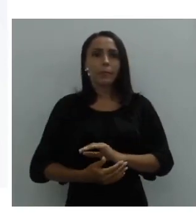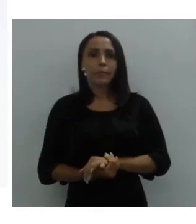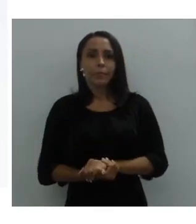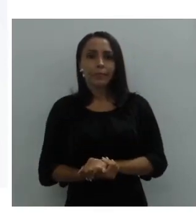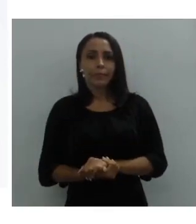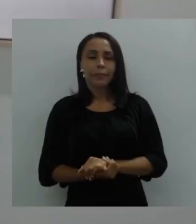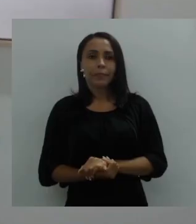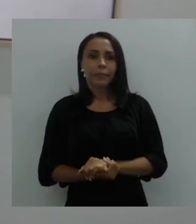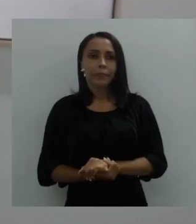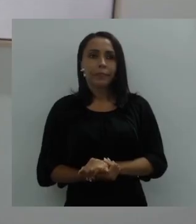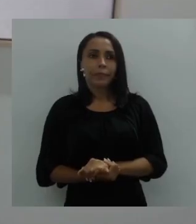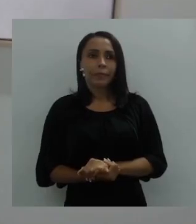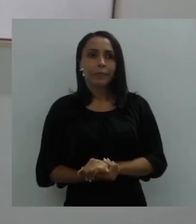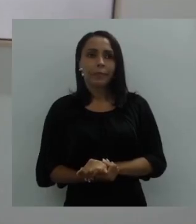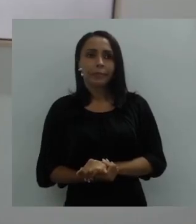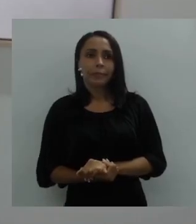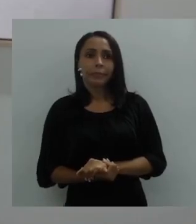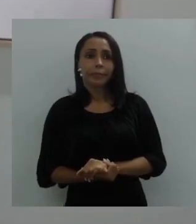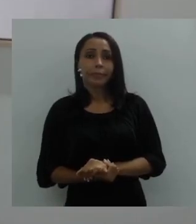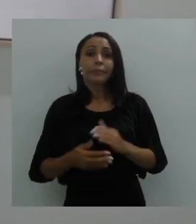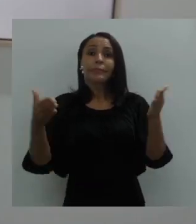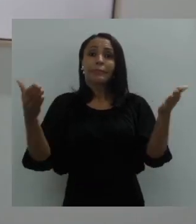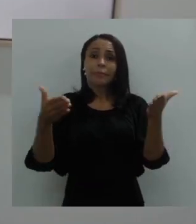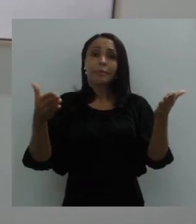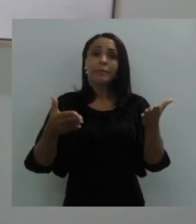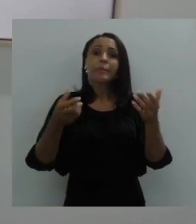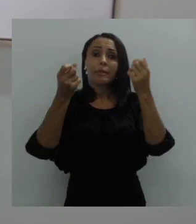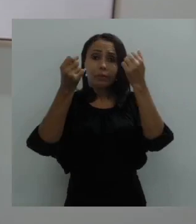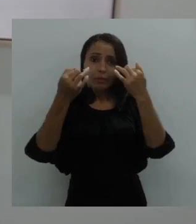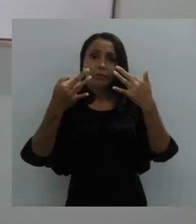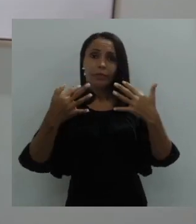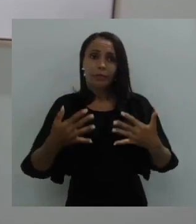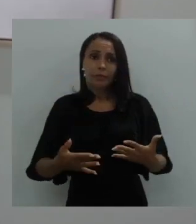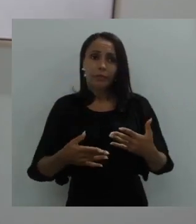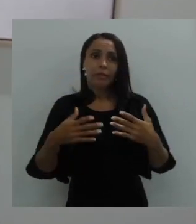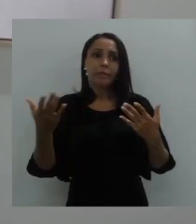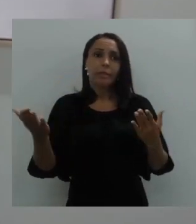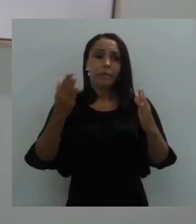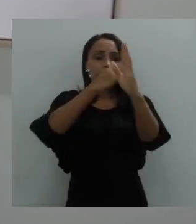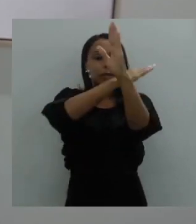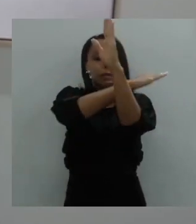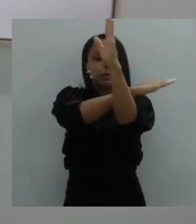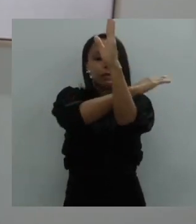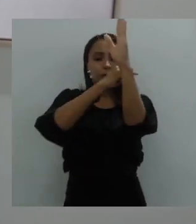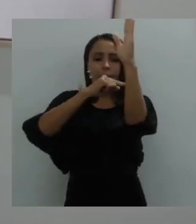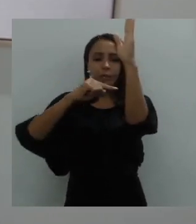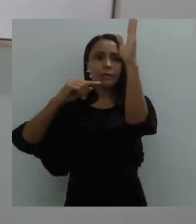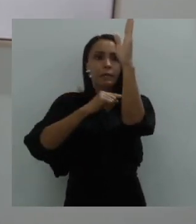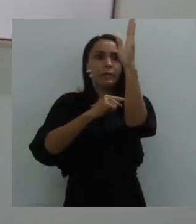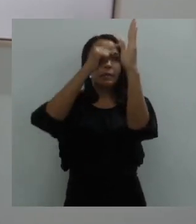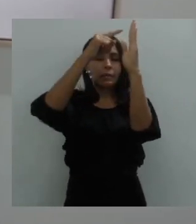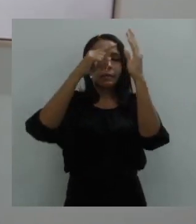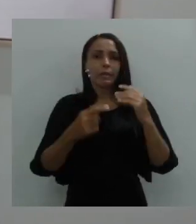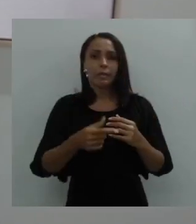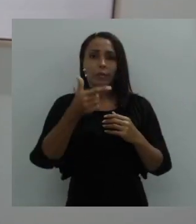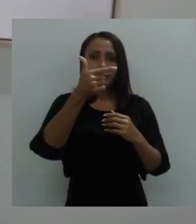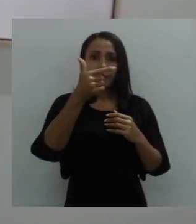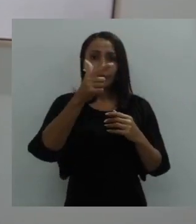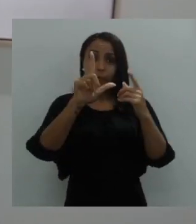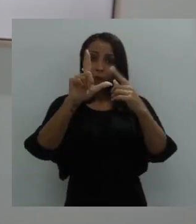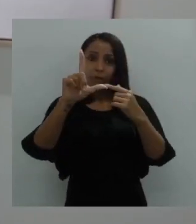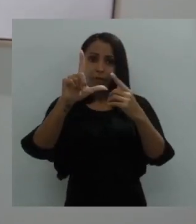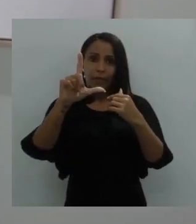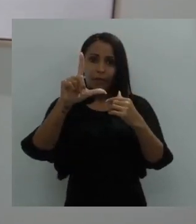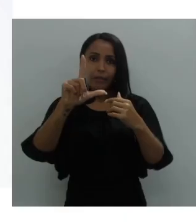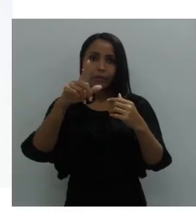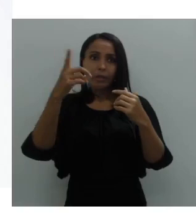E agora, quando a gente fala de abscissa e ordenada, praticamente a gente fala de 2 letras que é padrão, que é